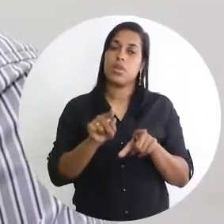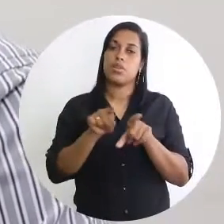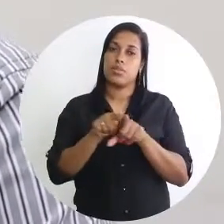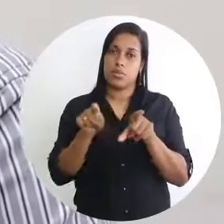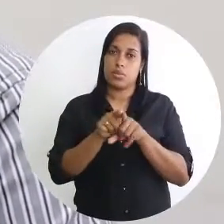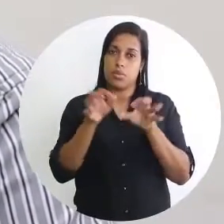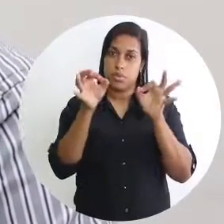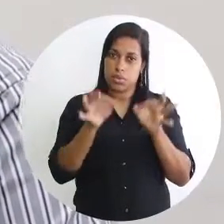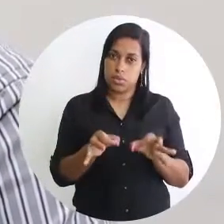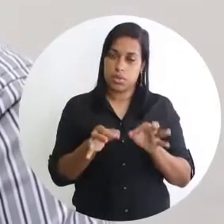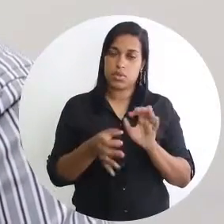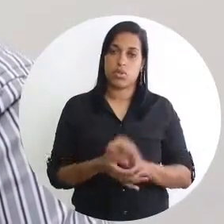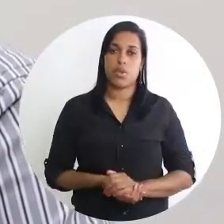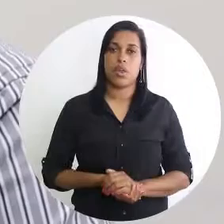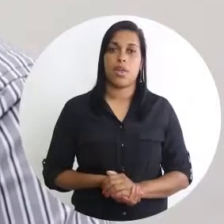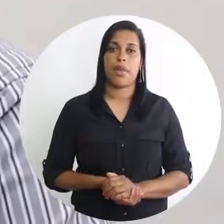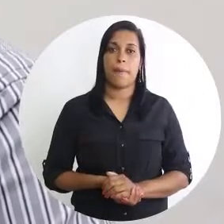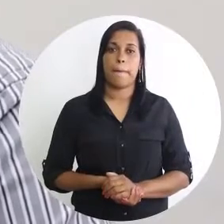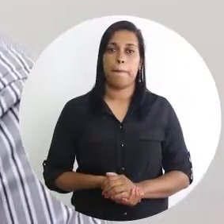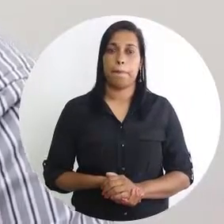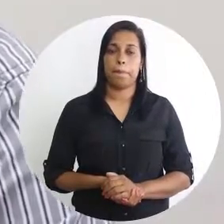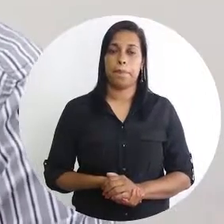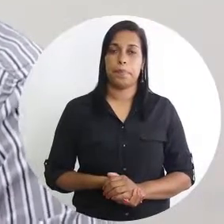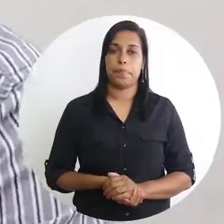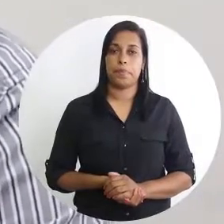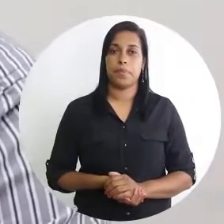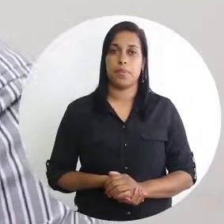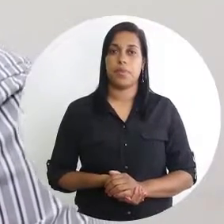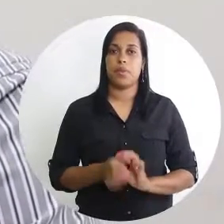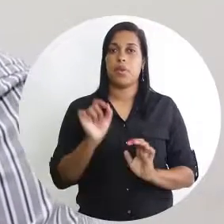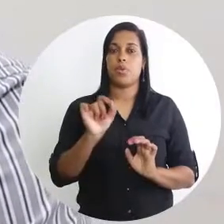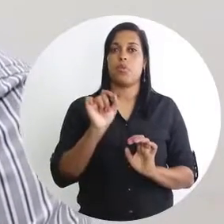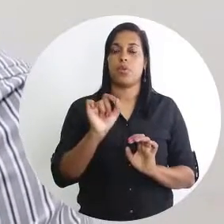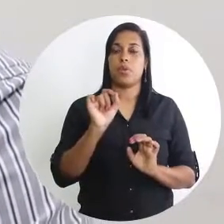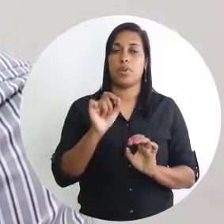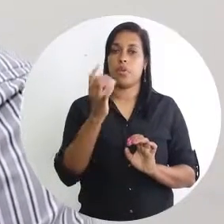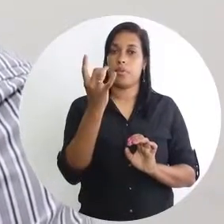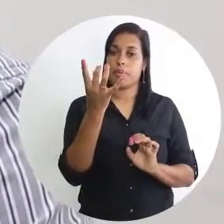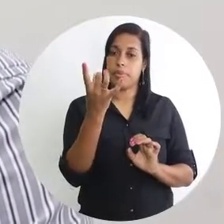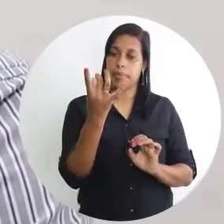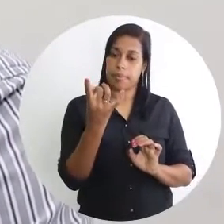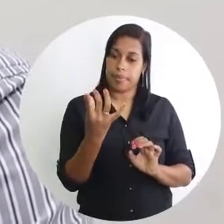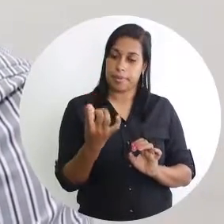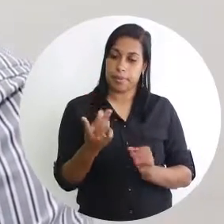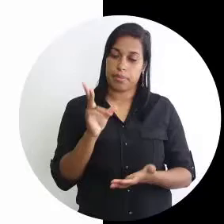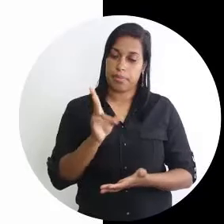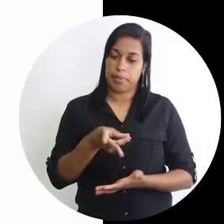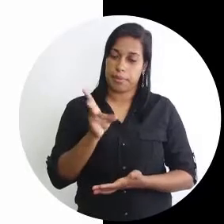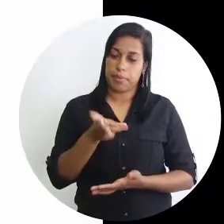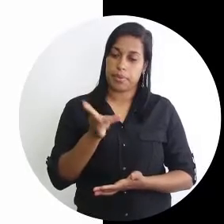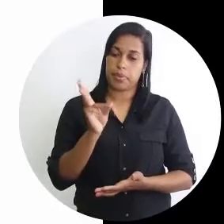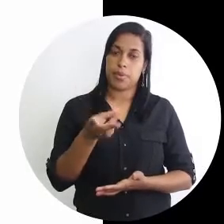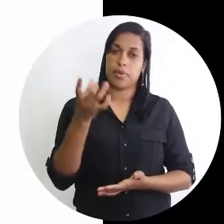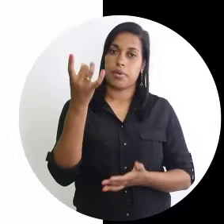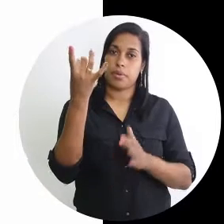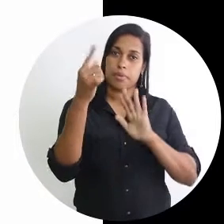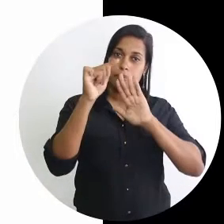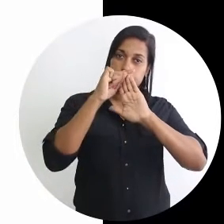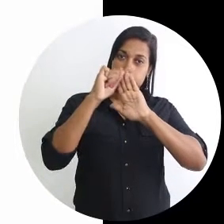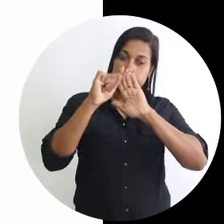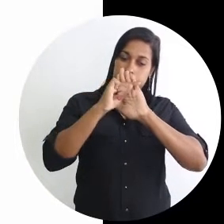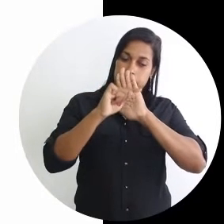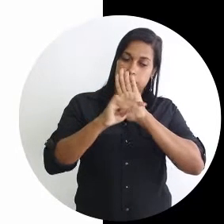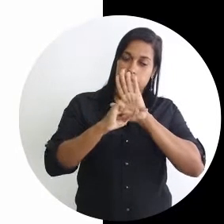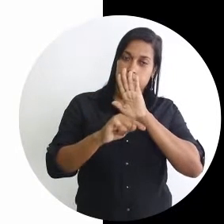comum, certo? Que ele posiciona os seus elementos de forma sequencial. Então, e tem uma propriedade